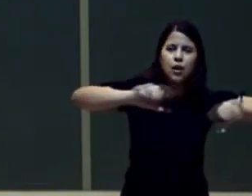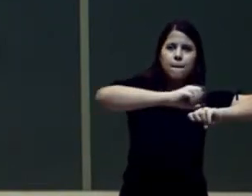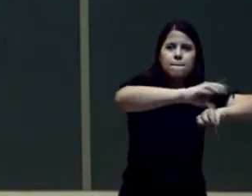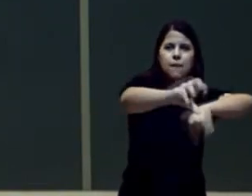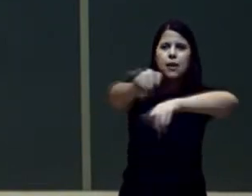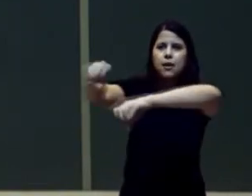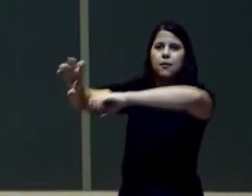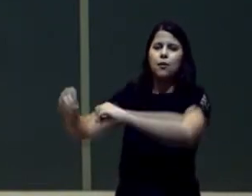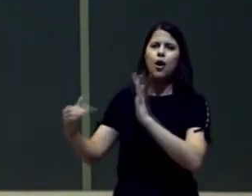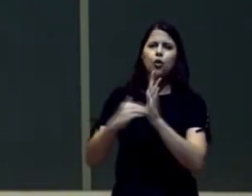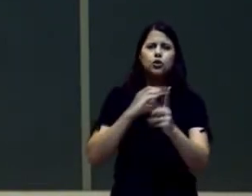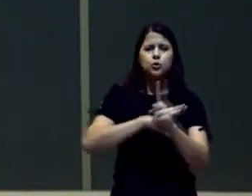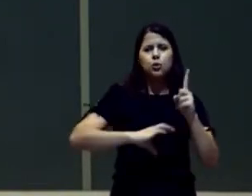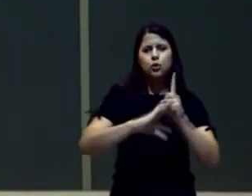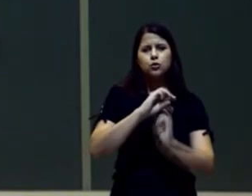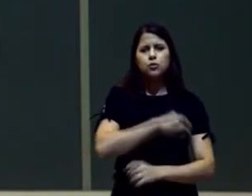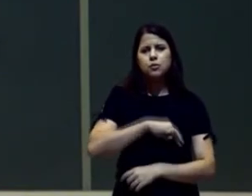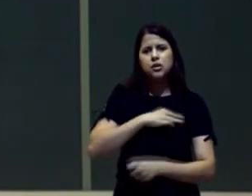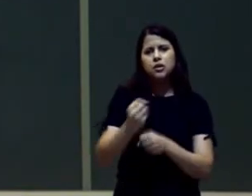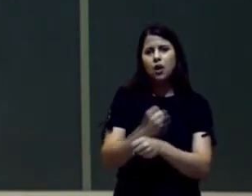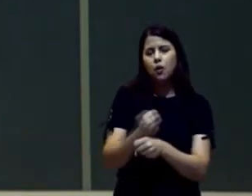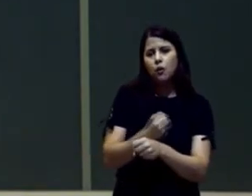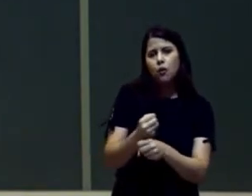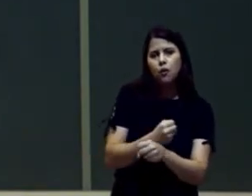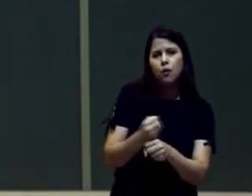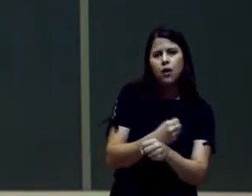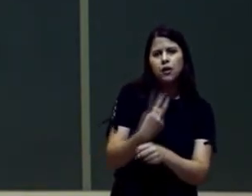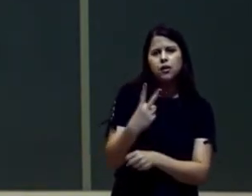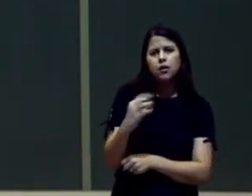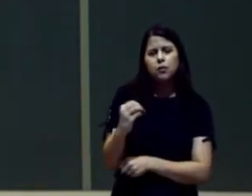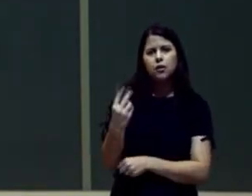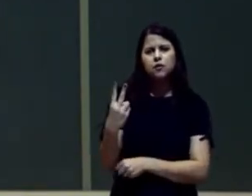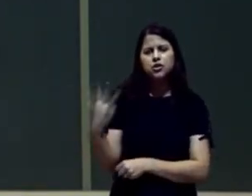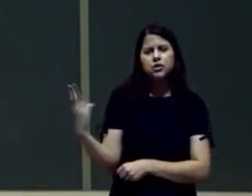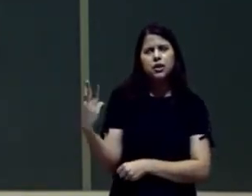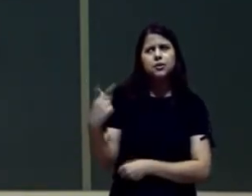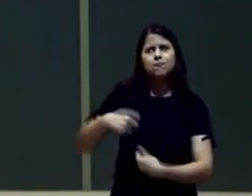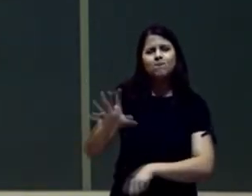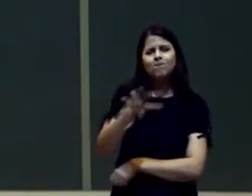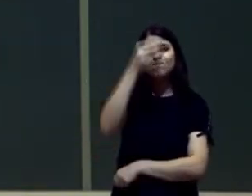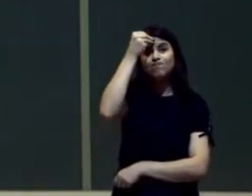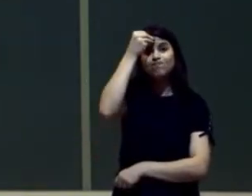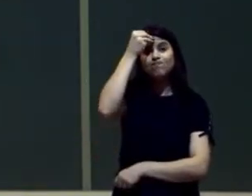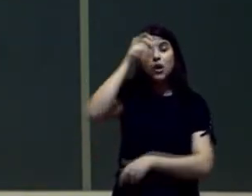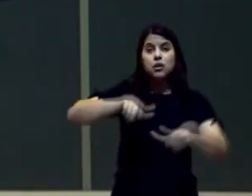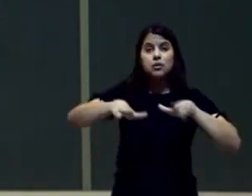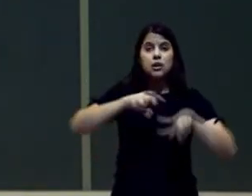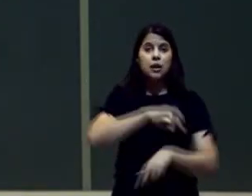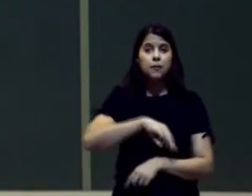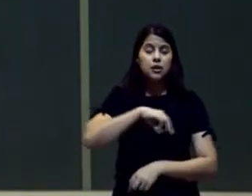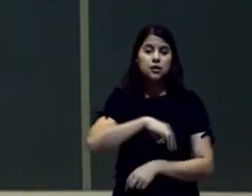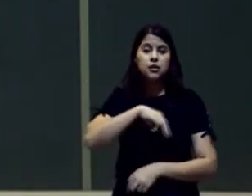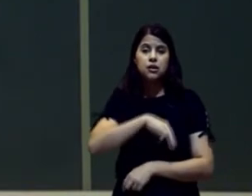de missões desse ano, e você precisa fechar esse ciclo de 2023 com isso no coração. A obra missionária, a